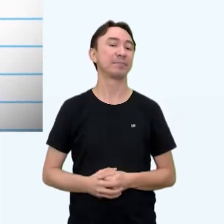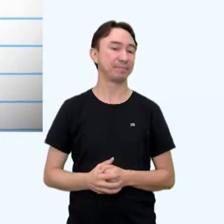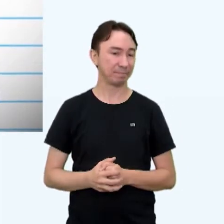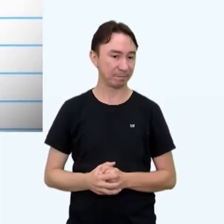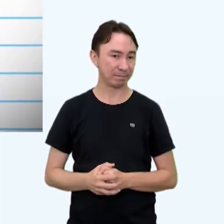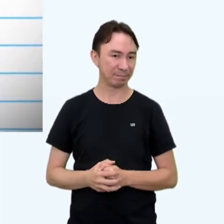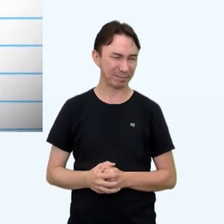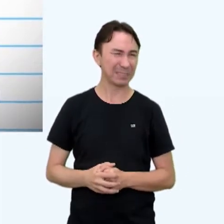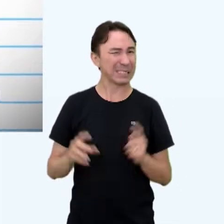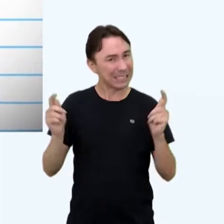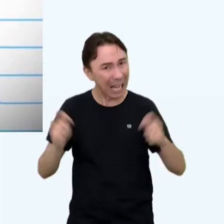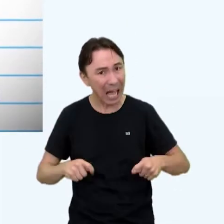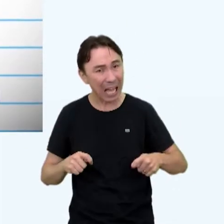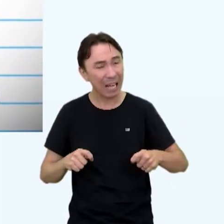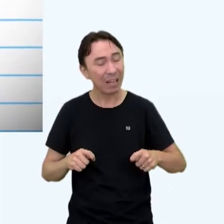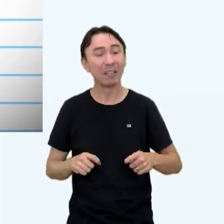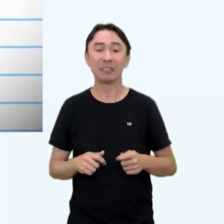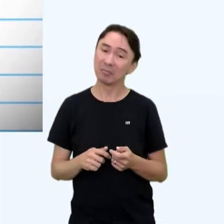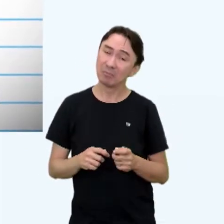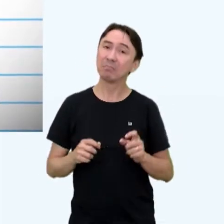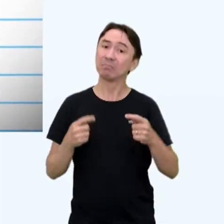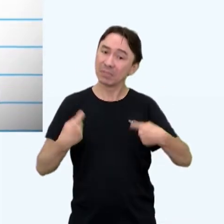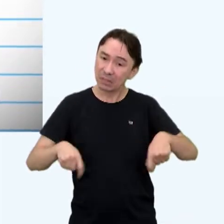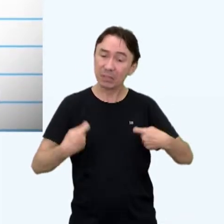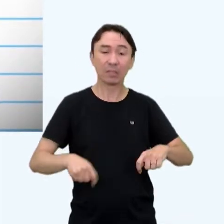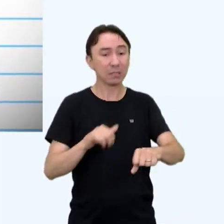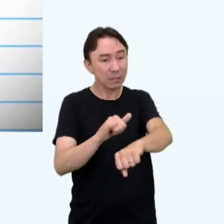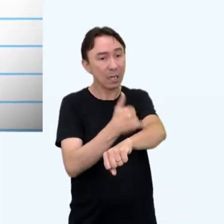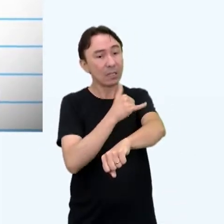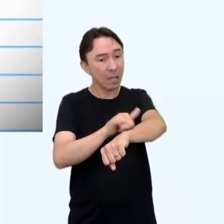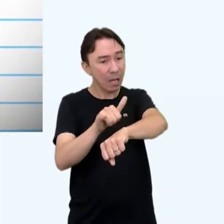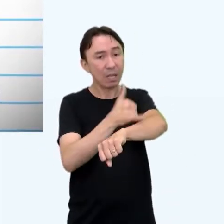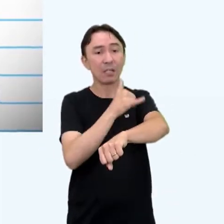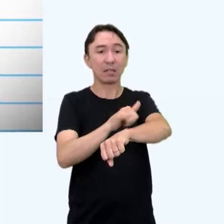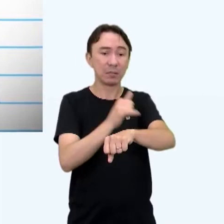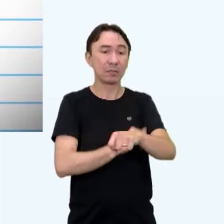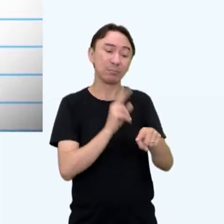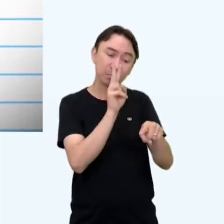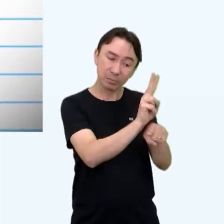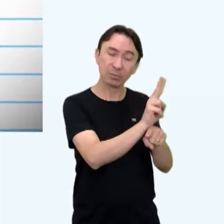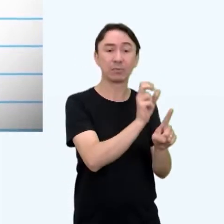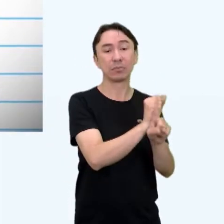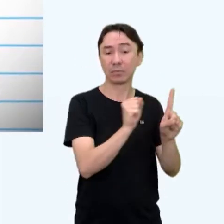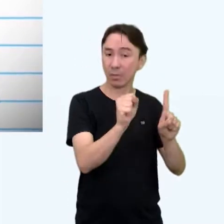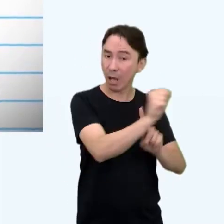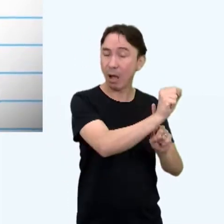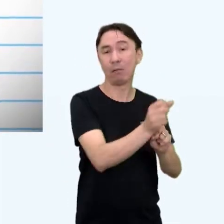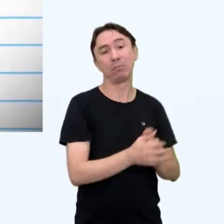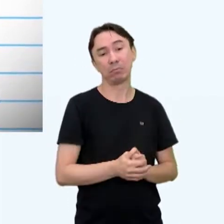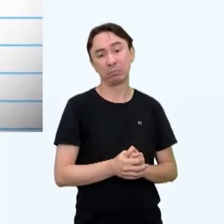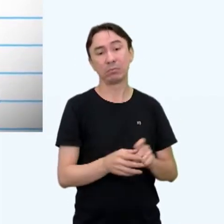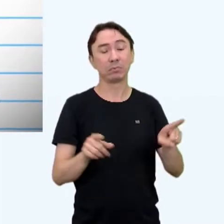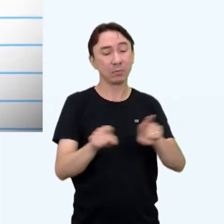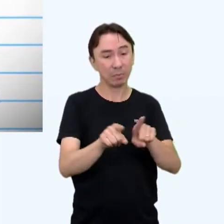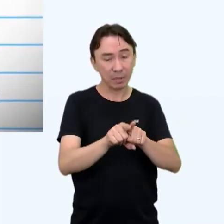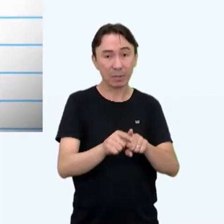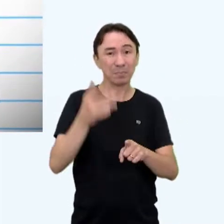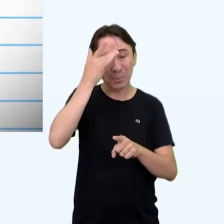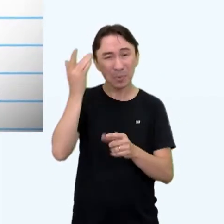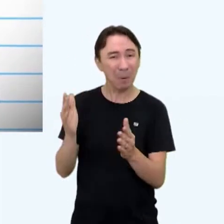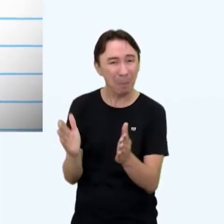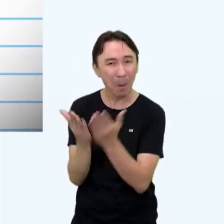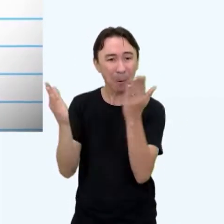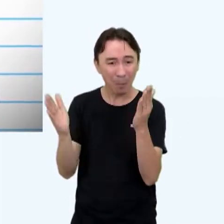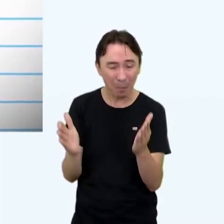Isso é possível por meio de estratégias como a implementação de medidas e sistemas de proteção social adequadas, maior acesso das camadas mais pobres a